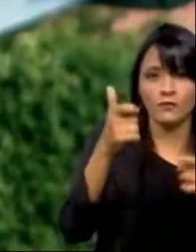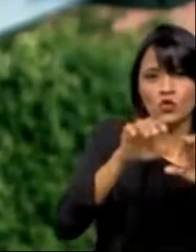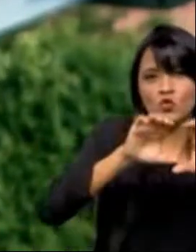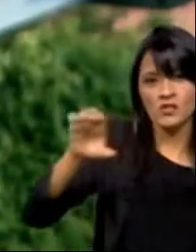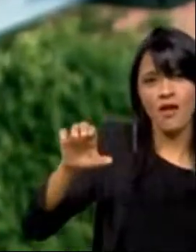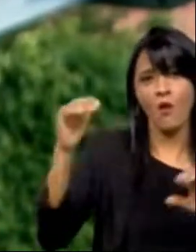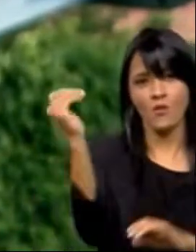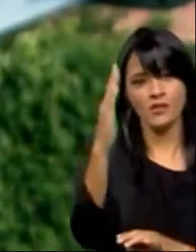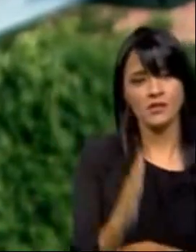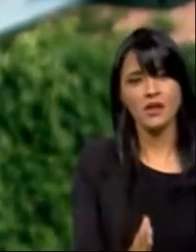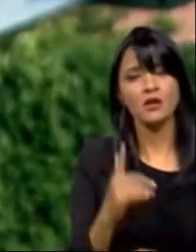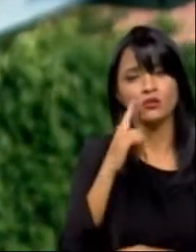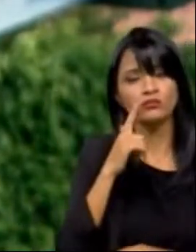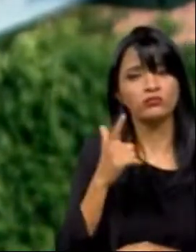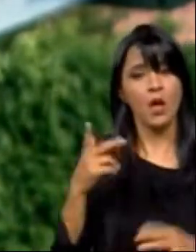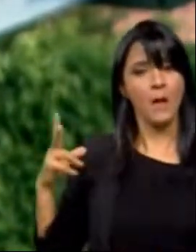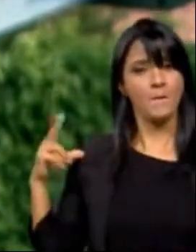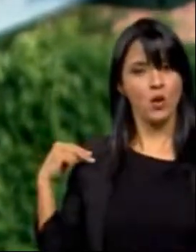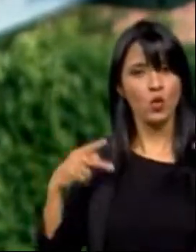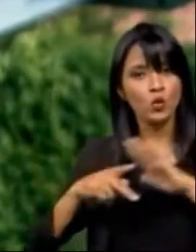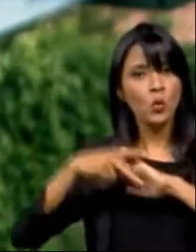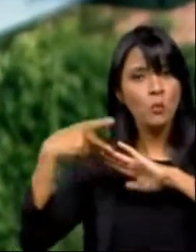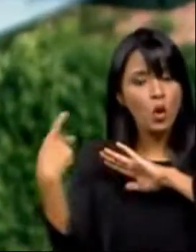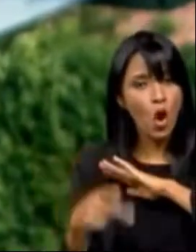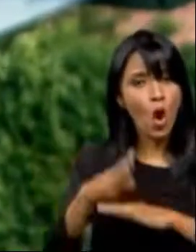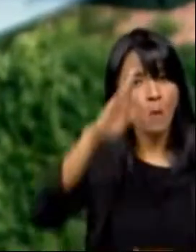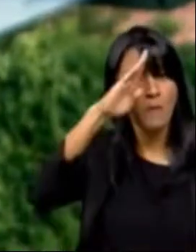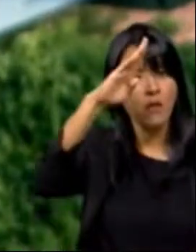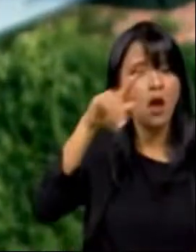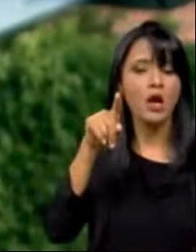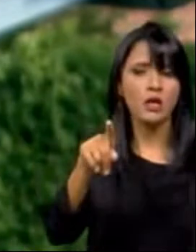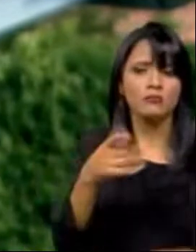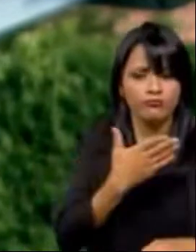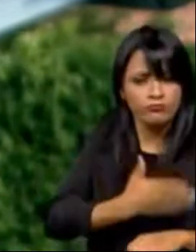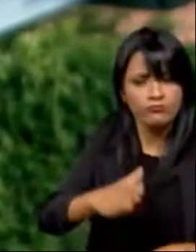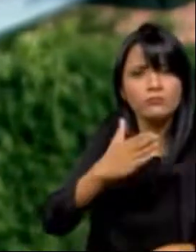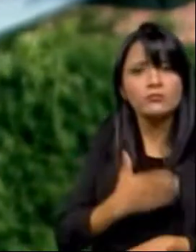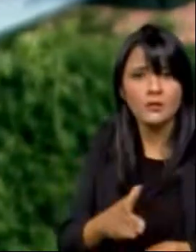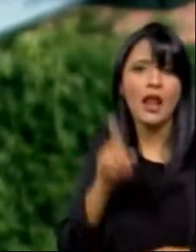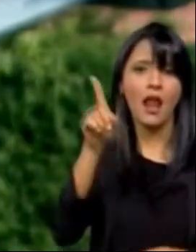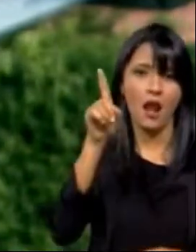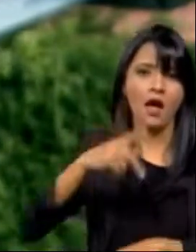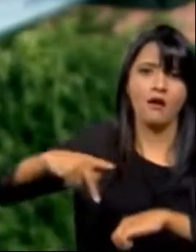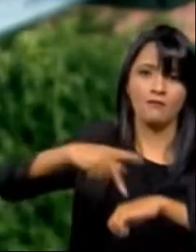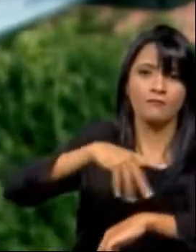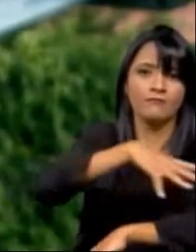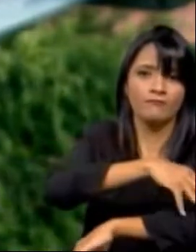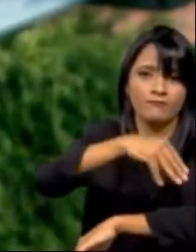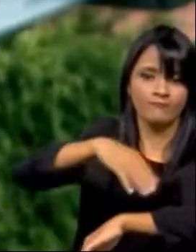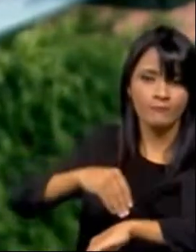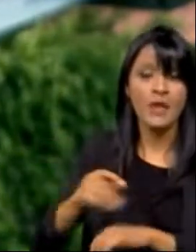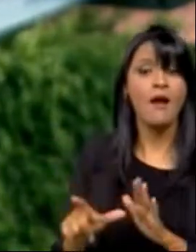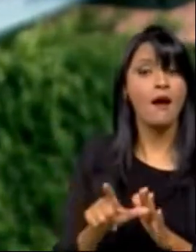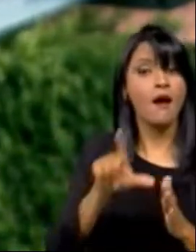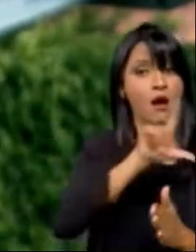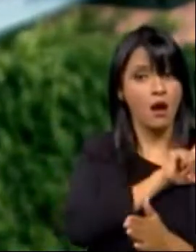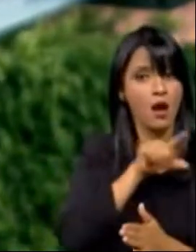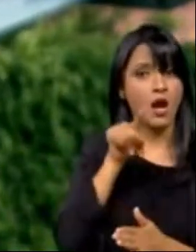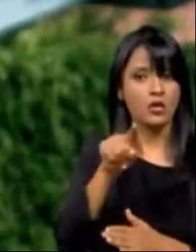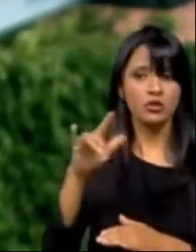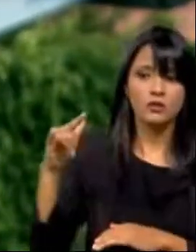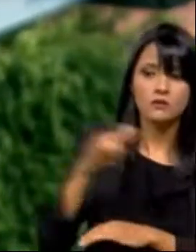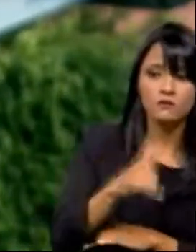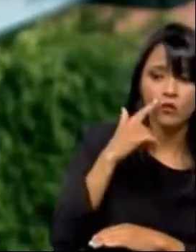foram conduzidas por pilotos da Força Aérea que receberam treinamento na Suécia. Antes da decolagem, elas foram